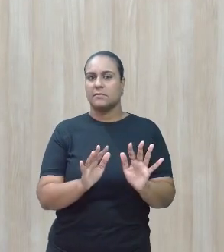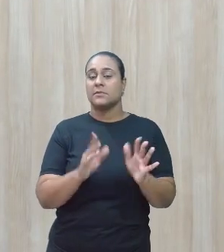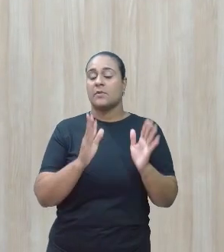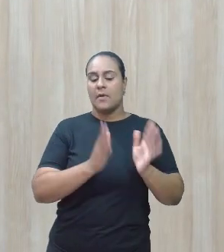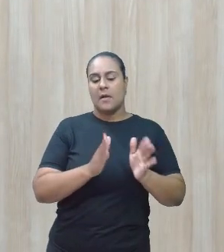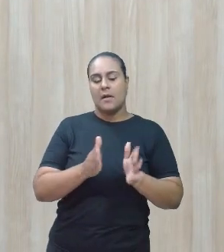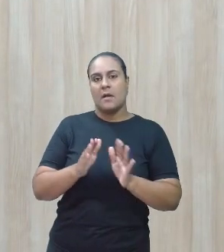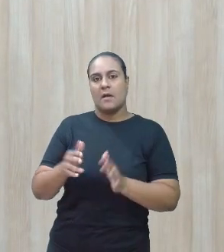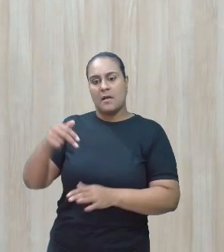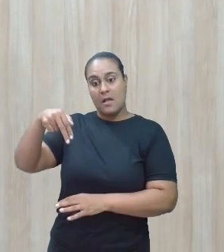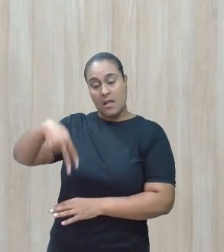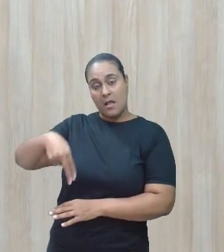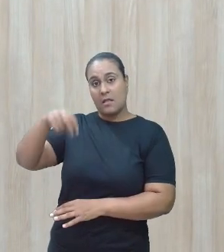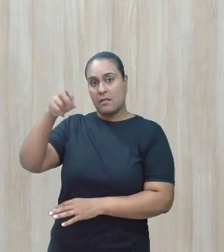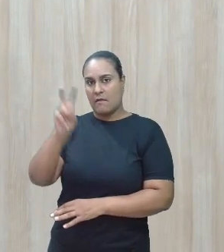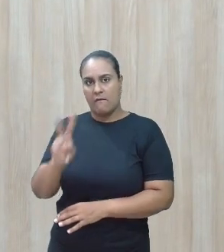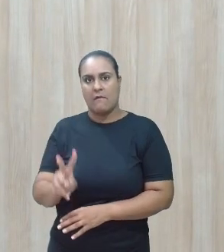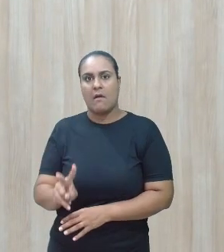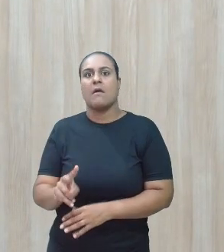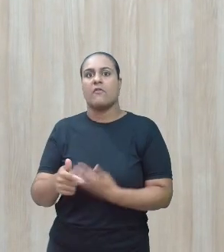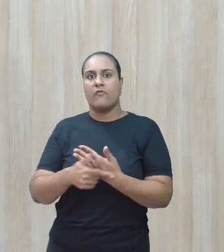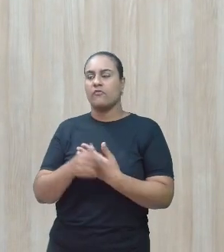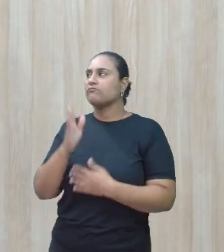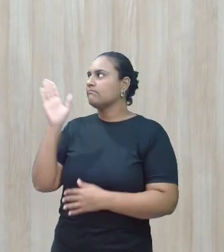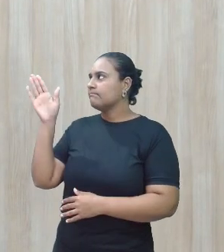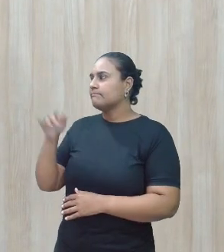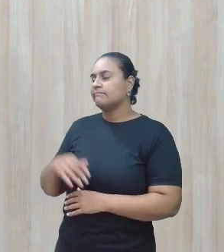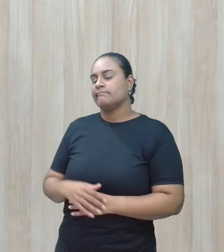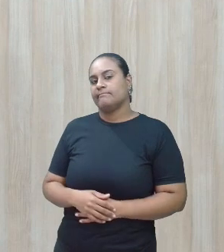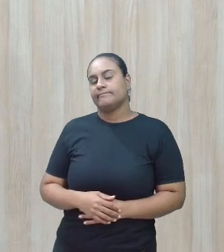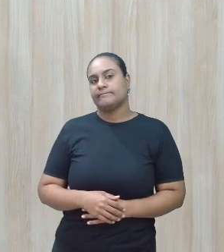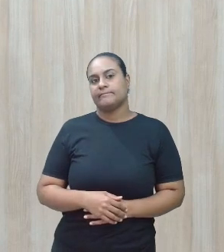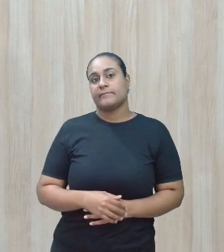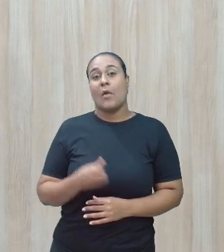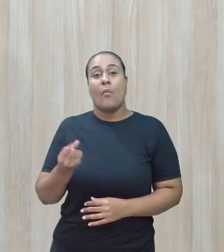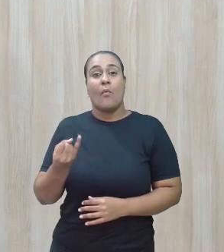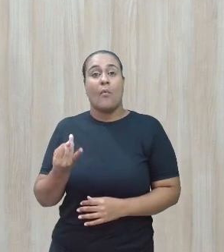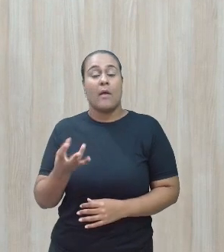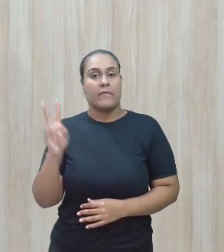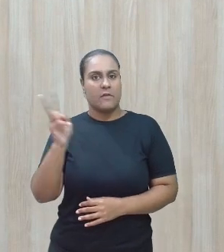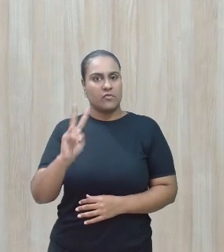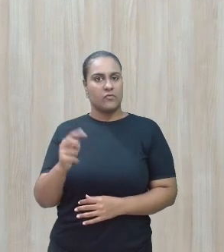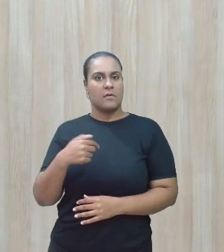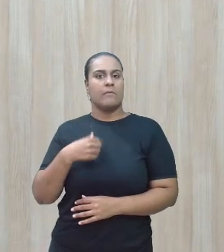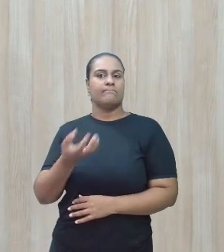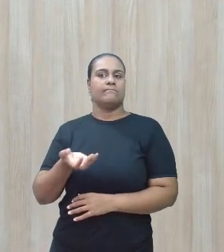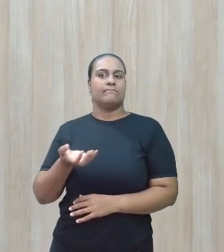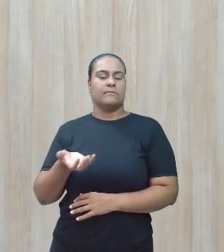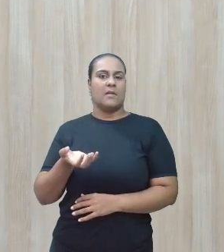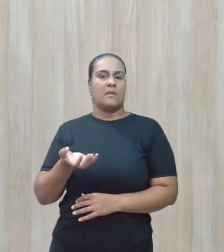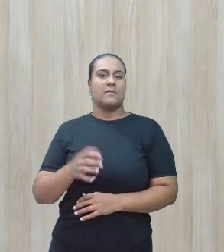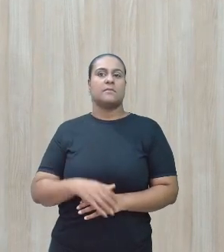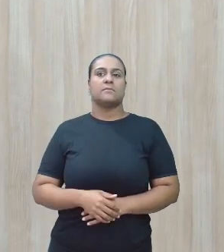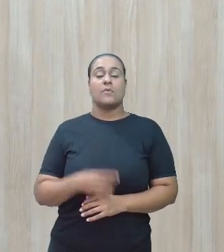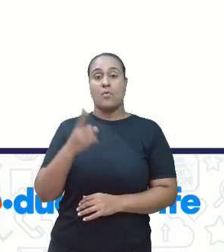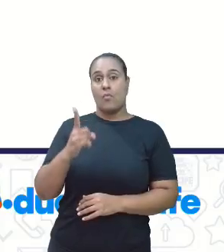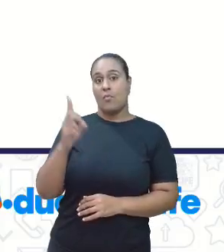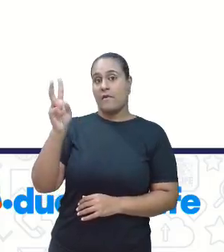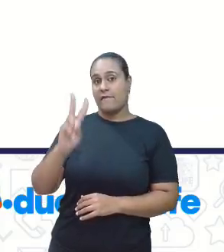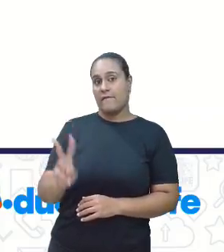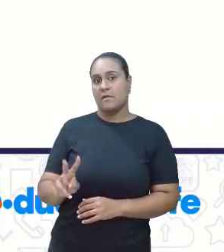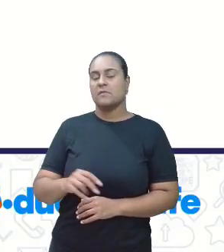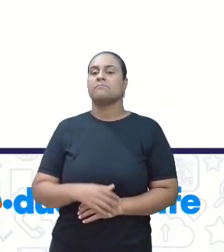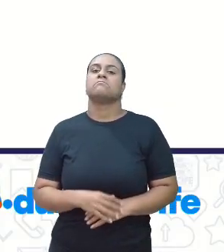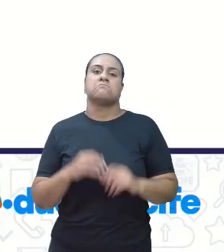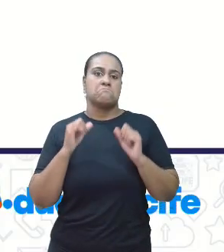essa N vezes funciona dessa forma, ou seja, quantas vezes eu queira, tá certo? Então, uma vez